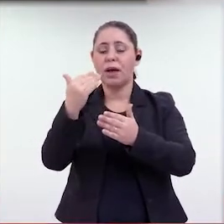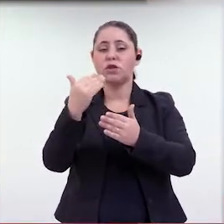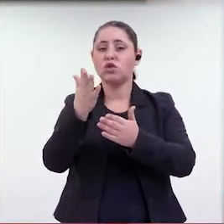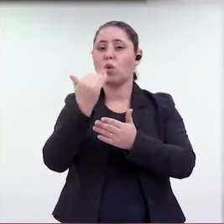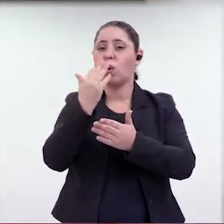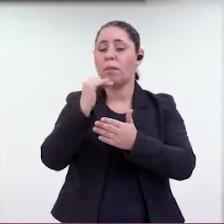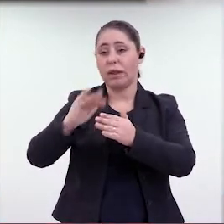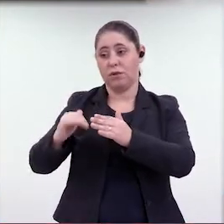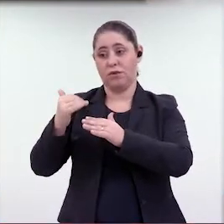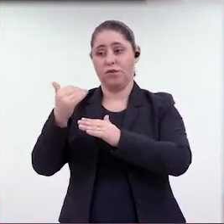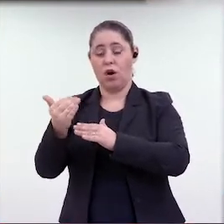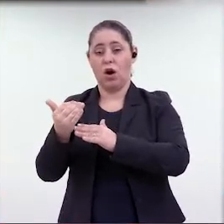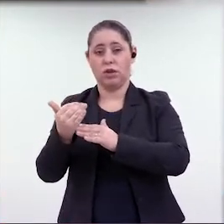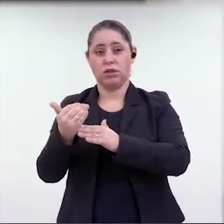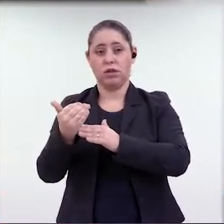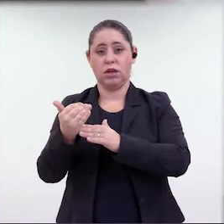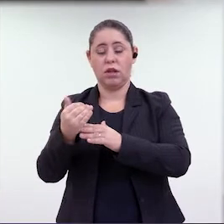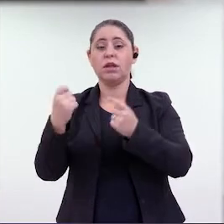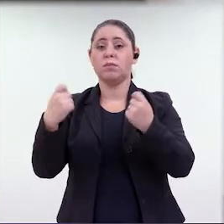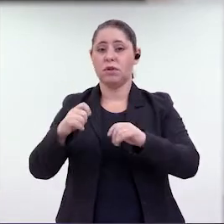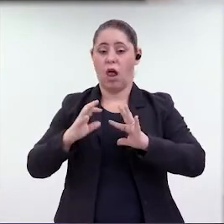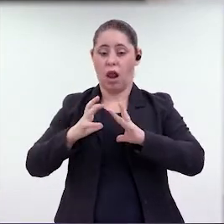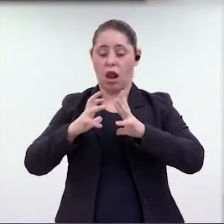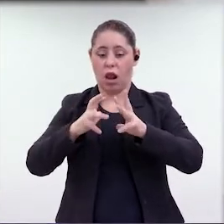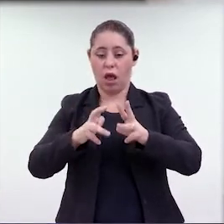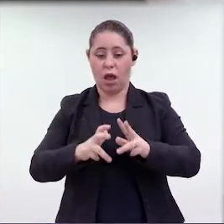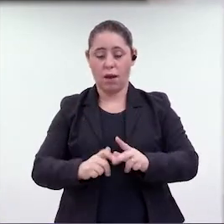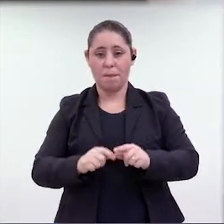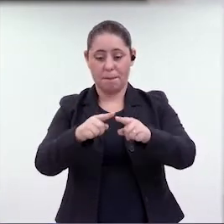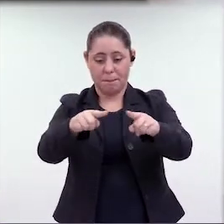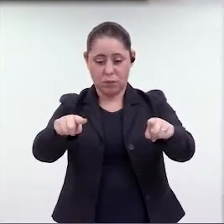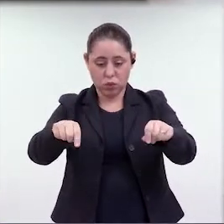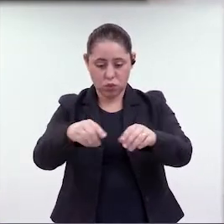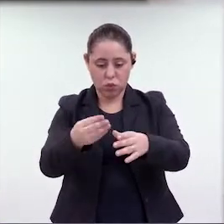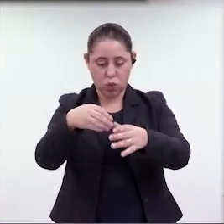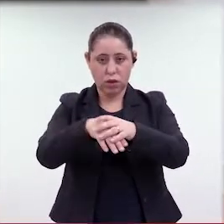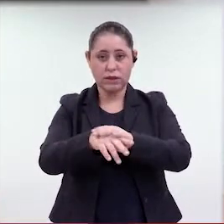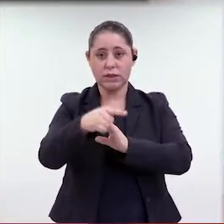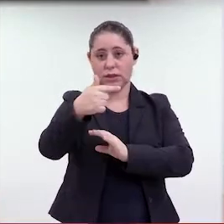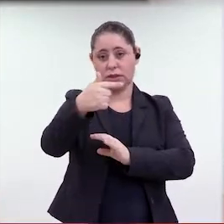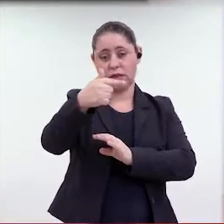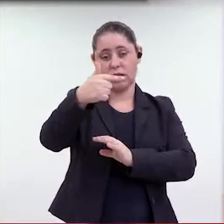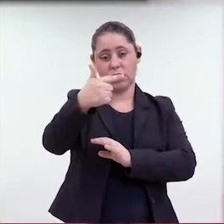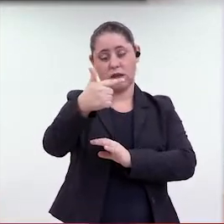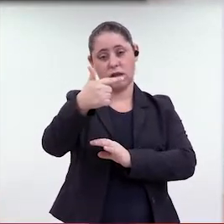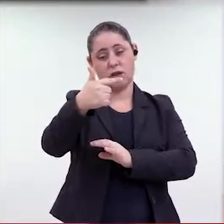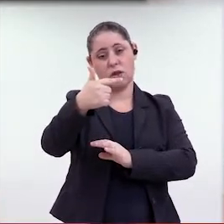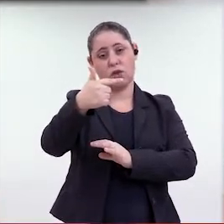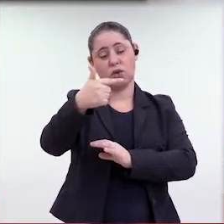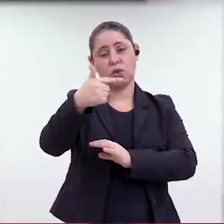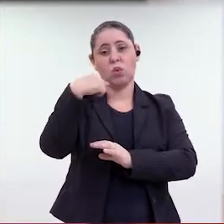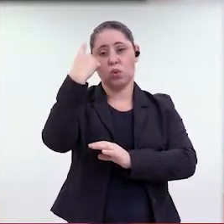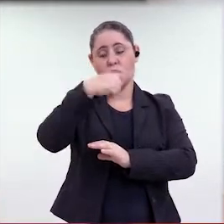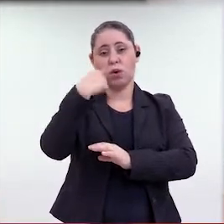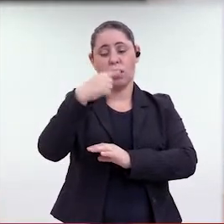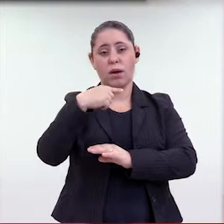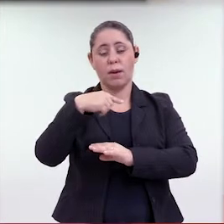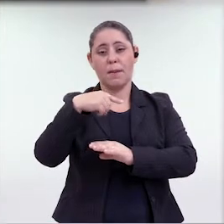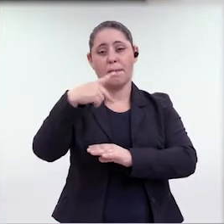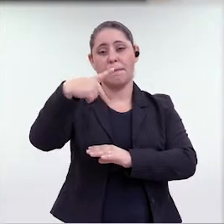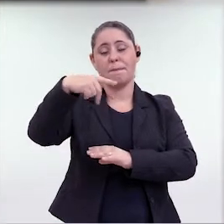comida fora e tem que fazer essa higienização da embalagem 72 horas, no papelão 24